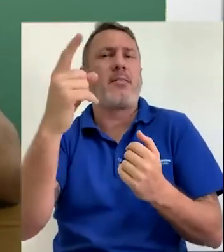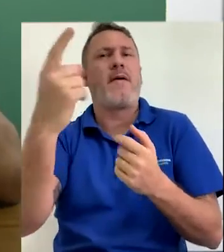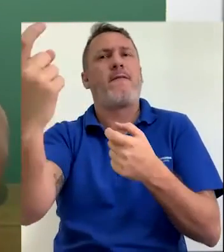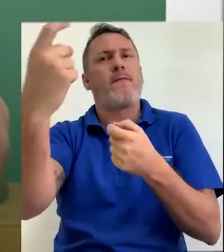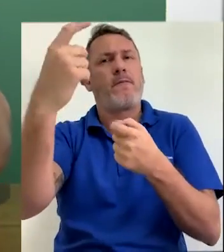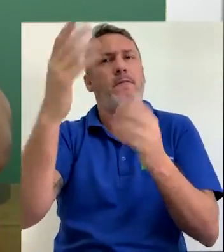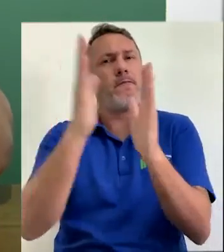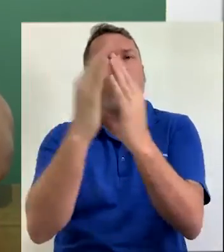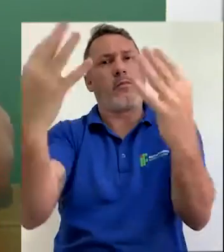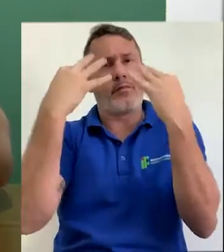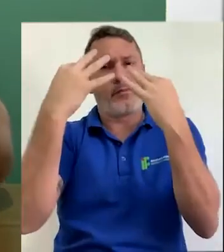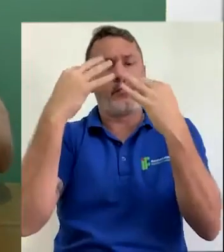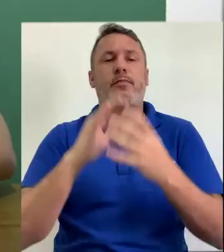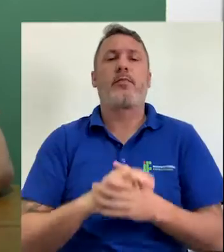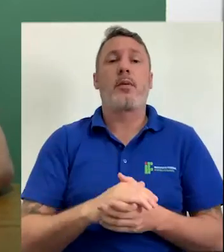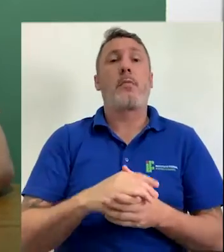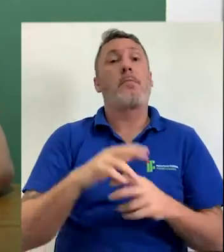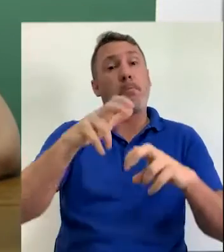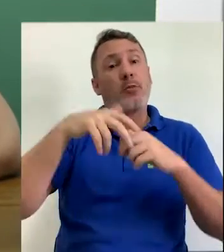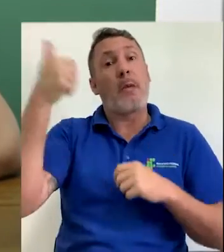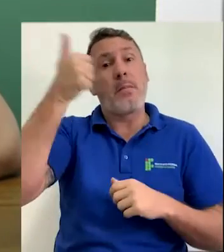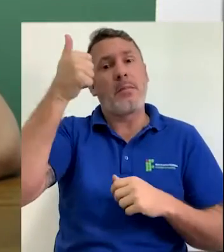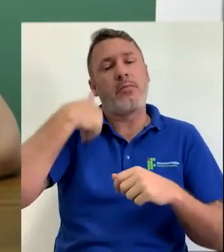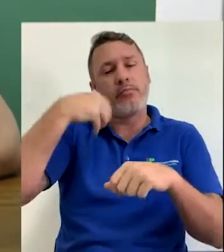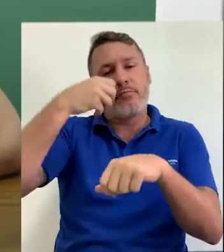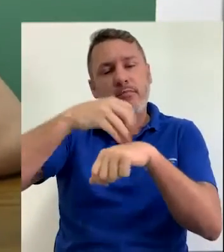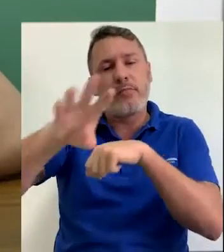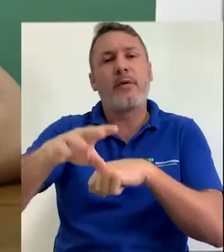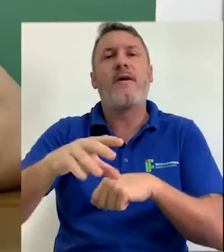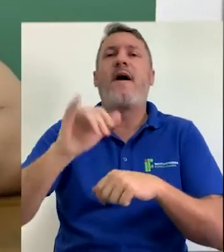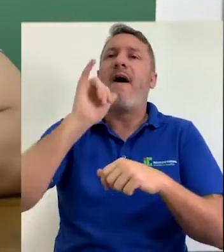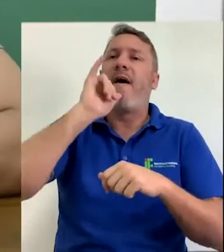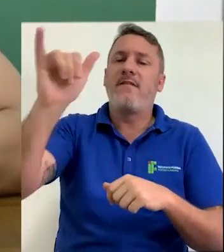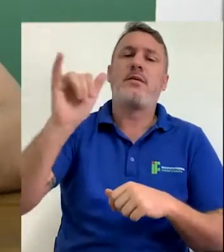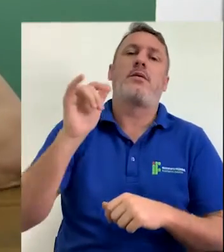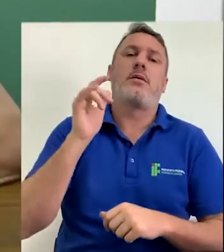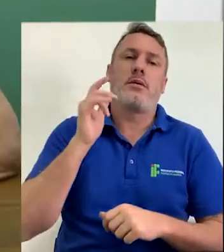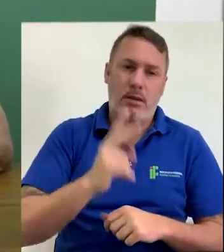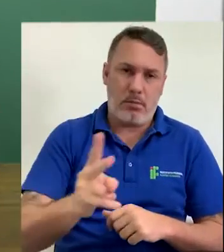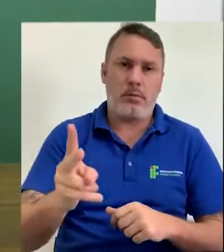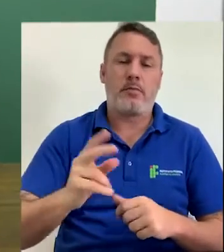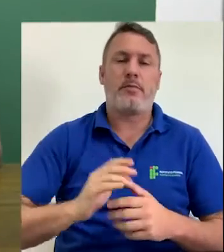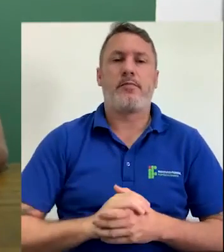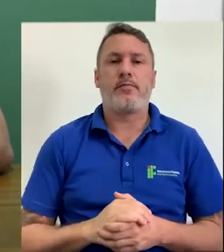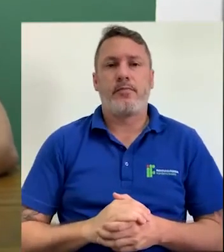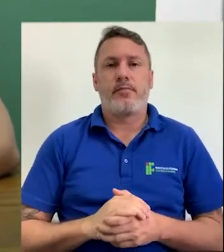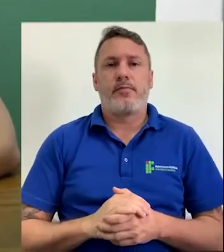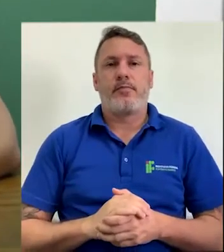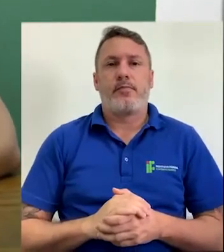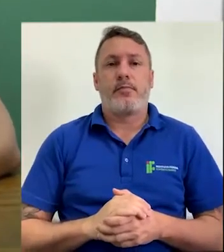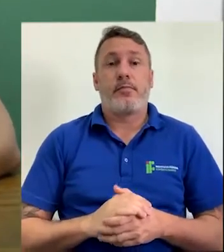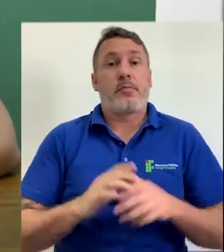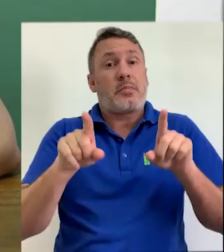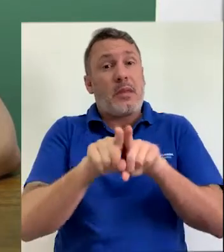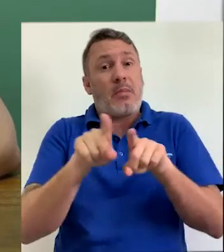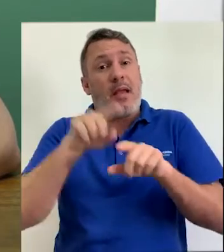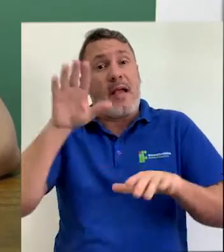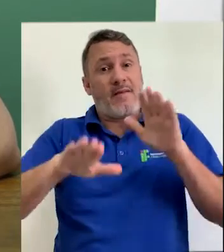primeira dica que eu dou é, fale. E ao mesmo tempo que eu peço